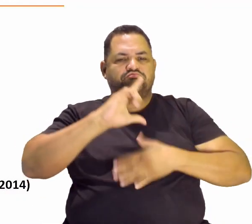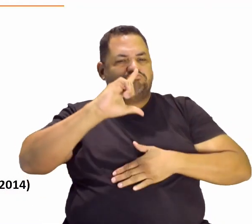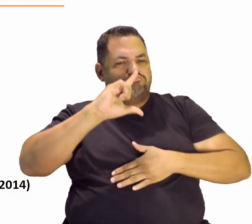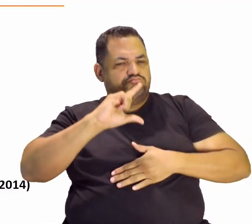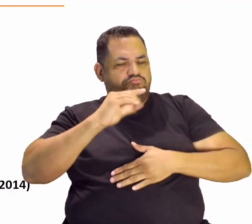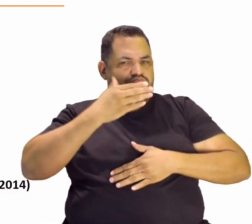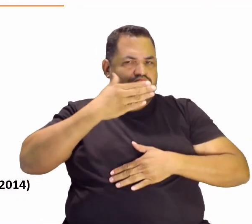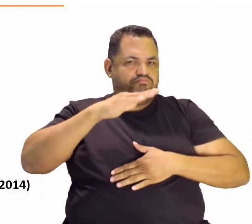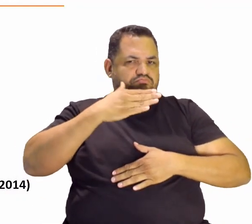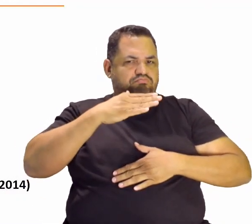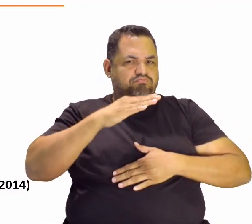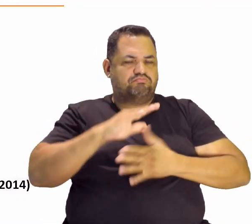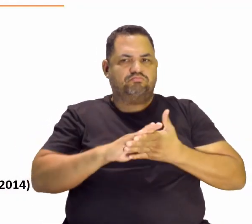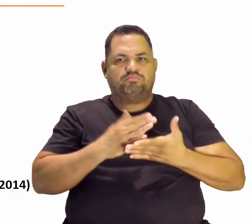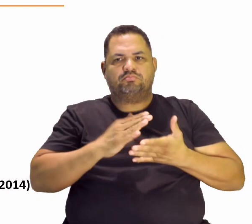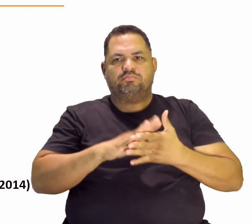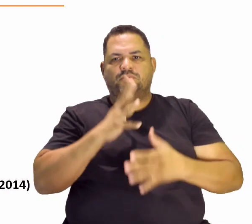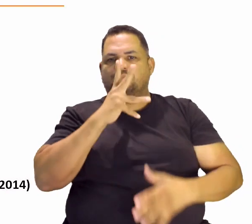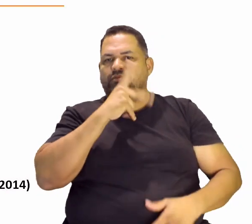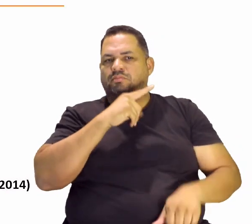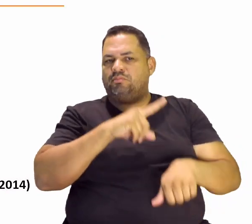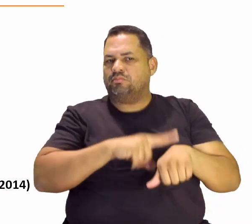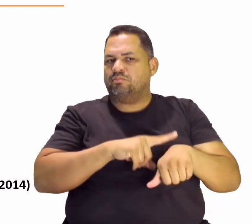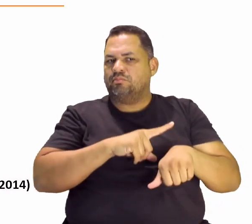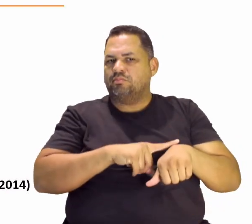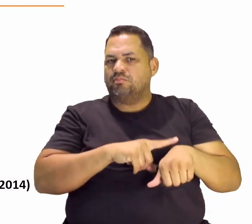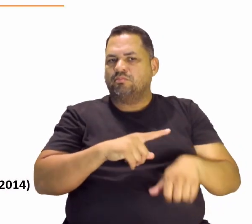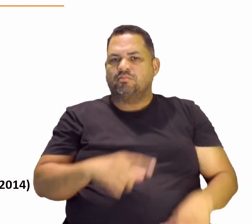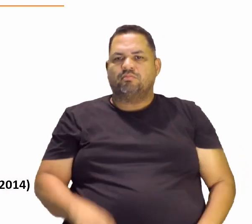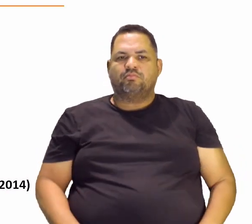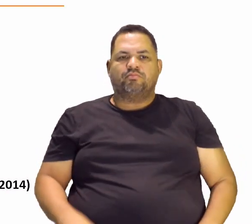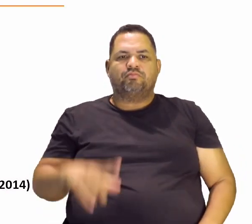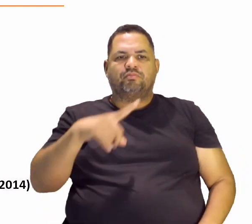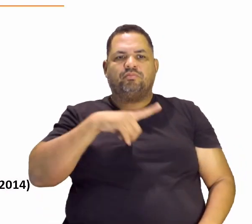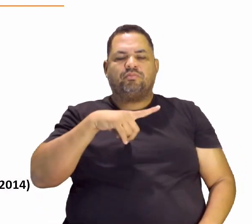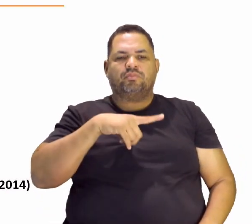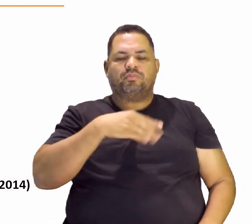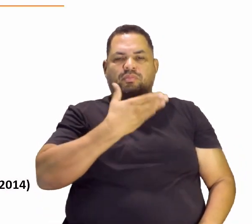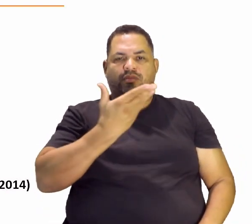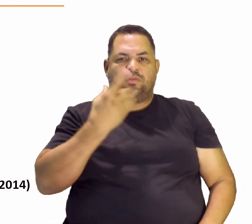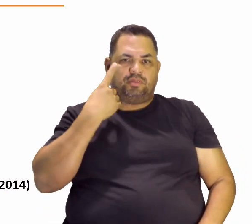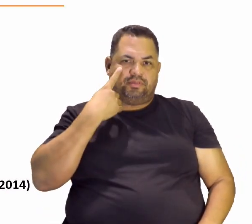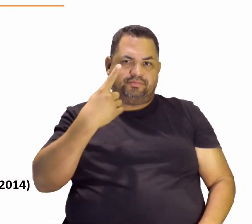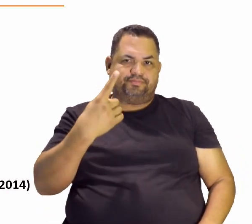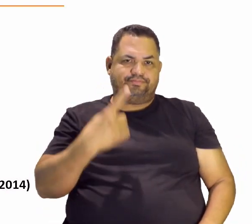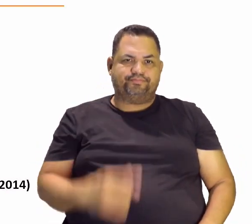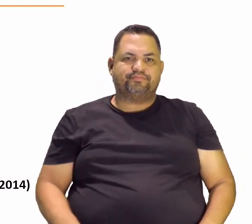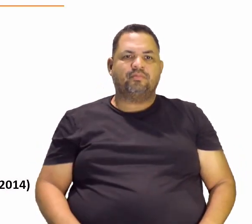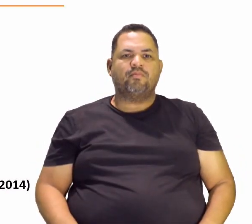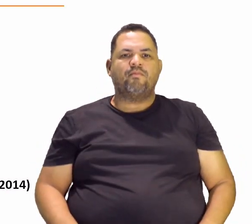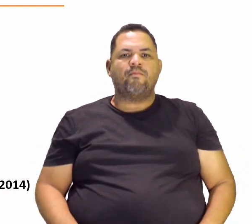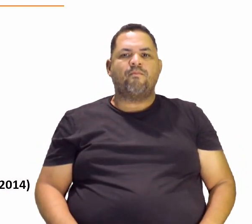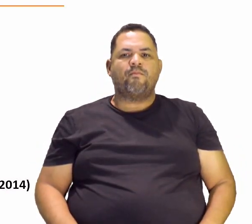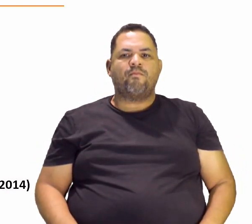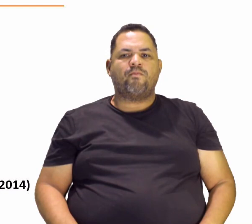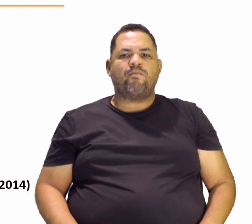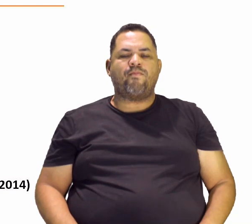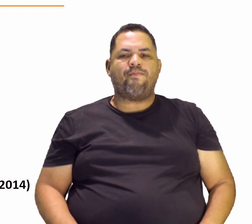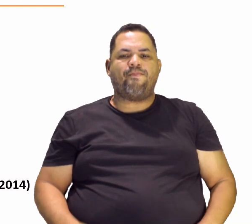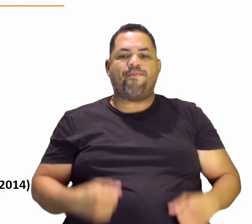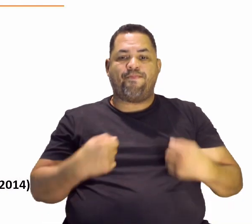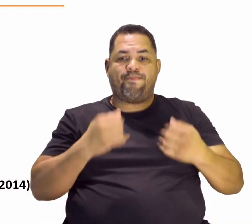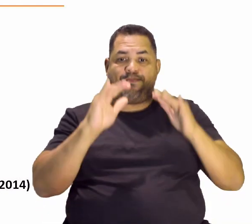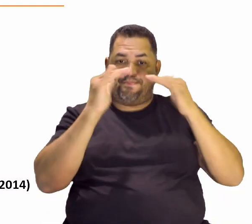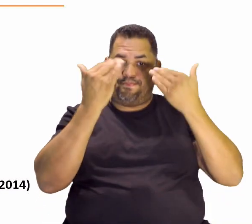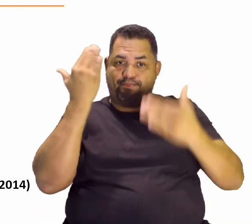duração, tá? A gente pode ter aí uma observação aí, a gente precisa ficar atento